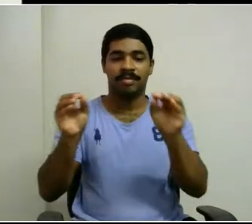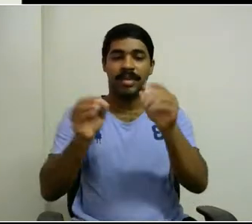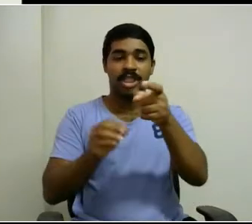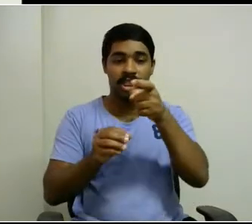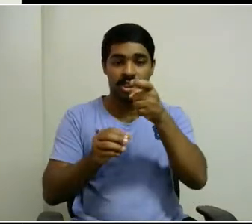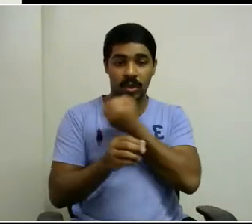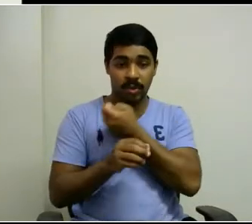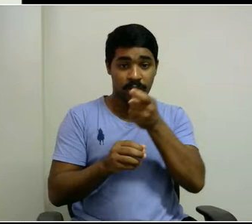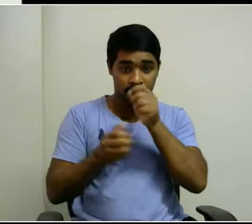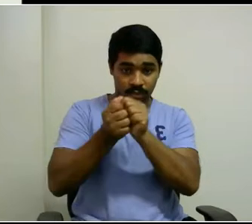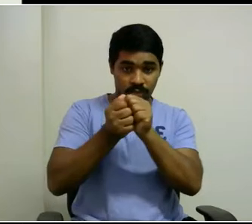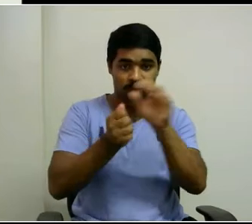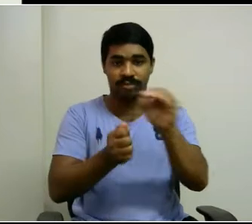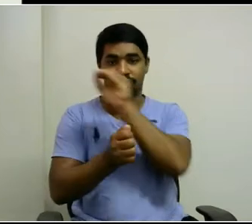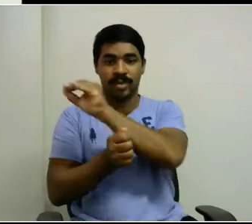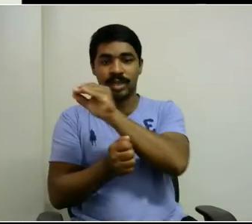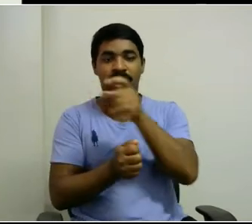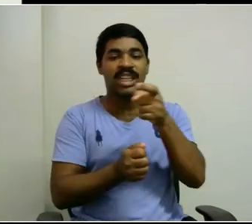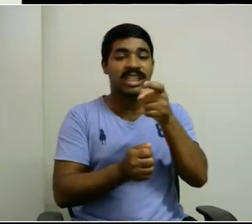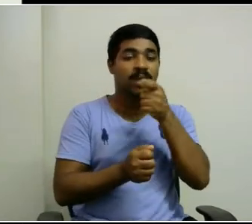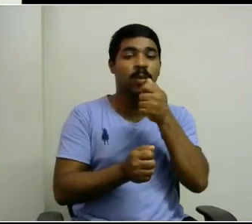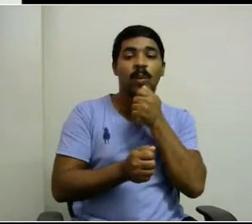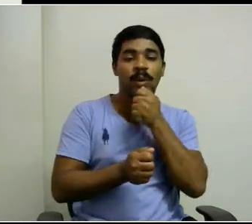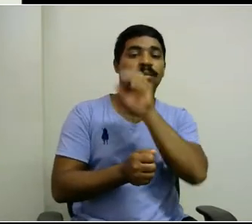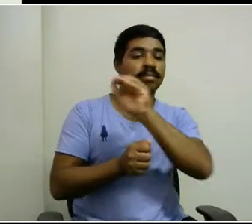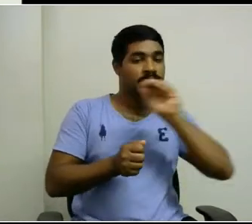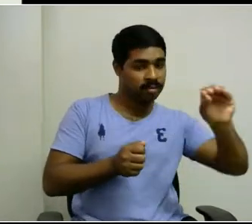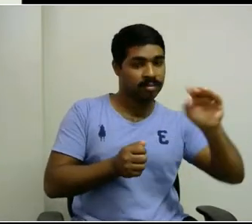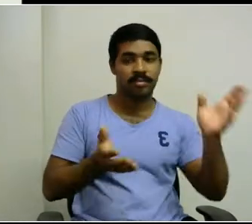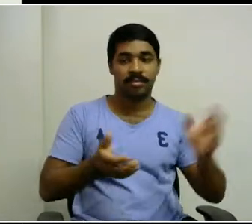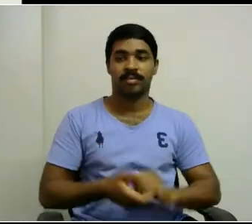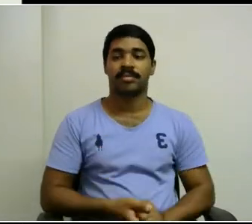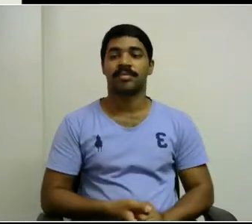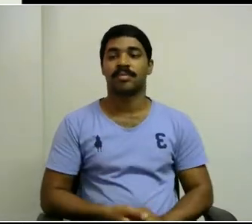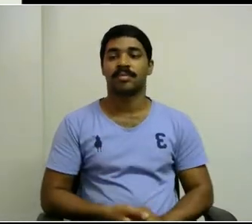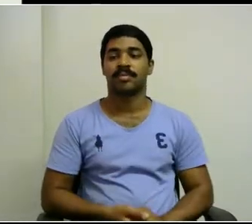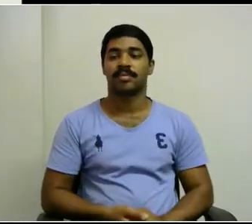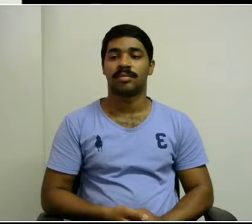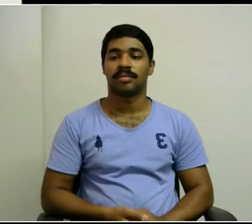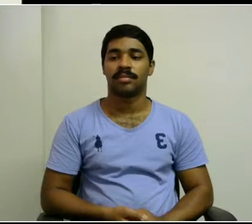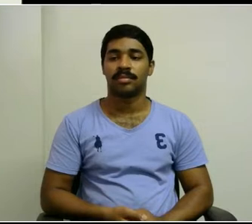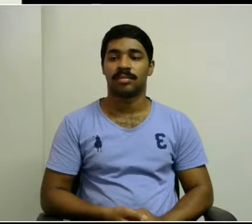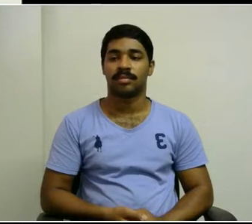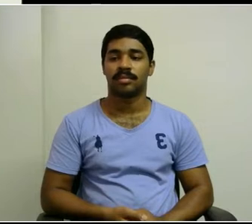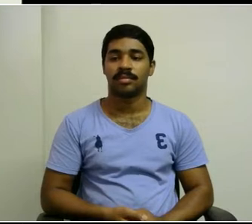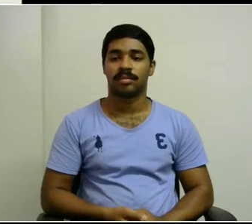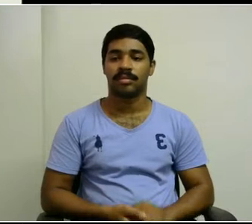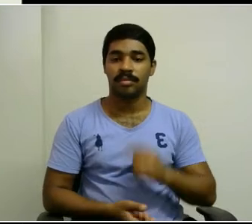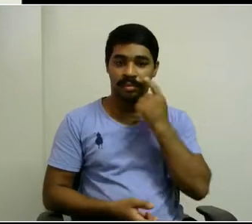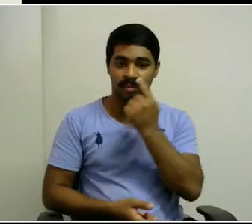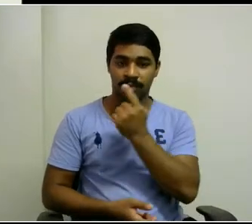ó. 2x menos x, ele é menor ou igual a 6, o 1 está positivo, passa